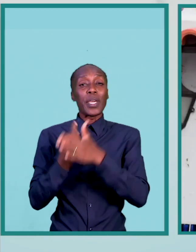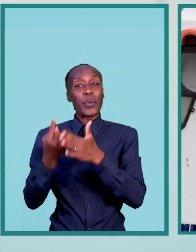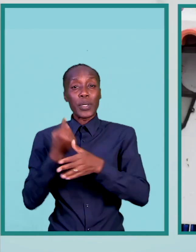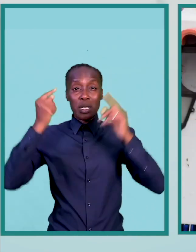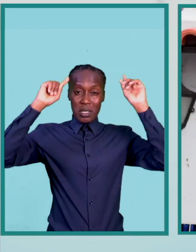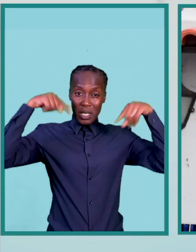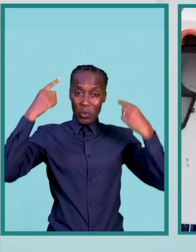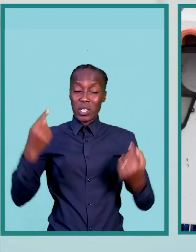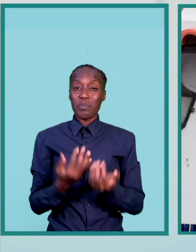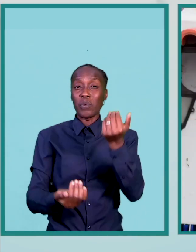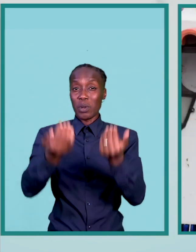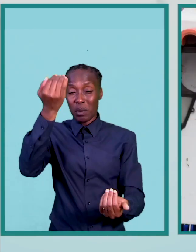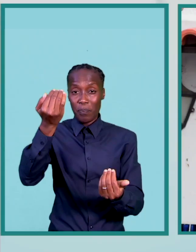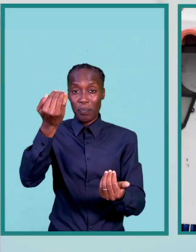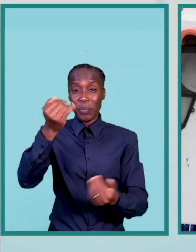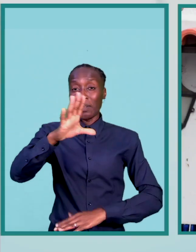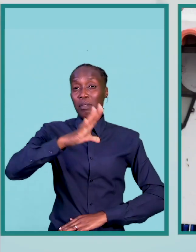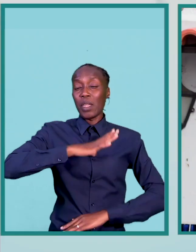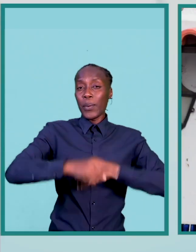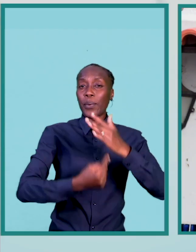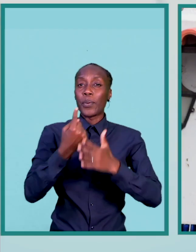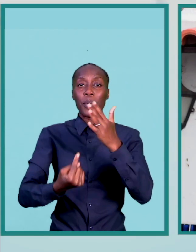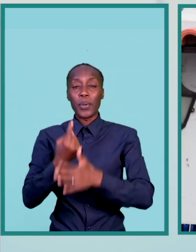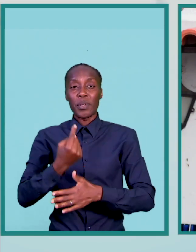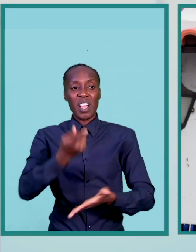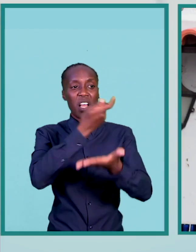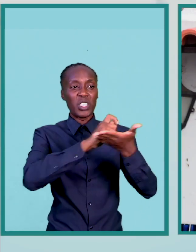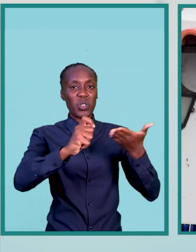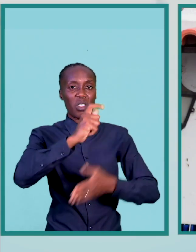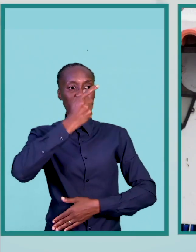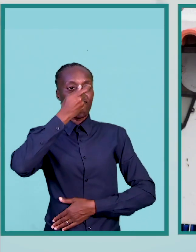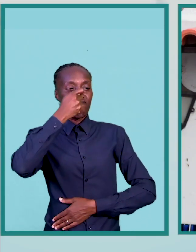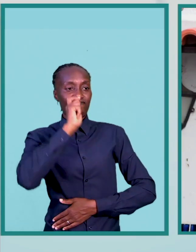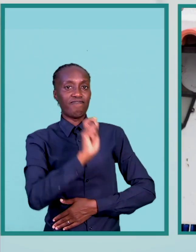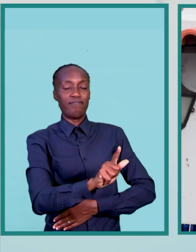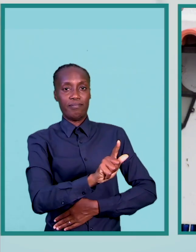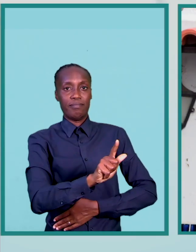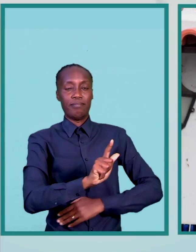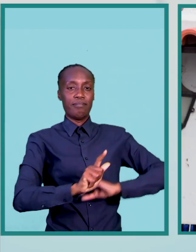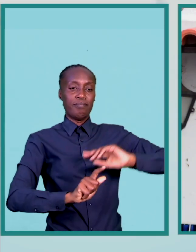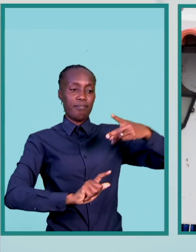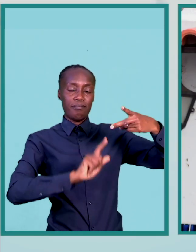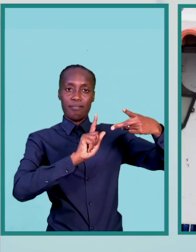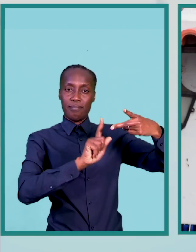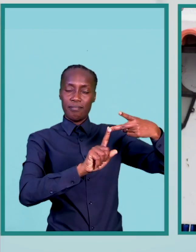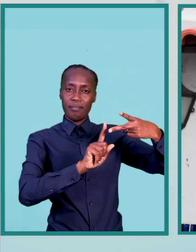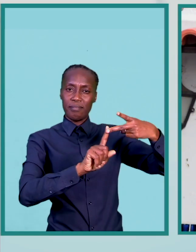muitas vezes casamentos prematuros têm como consequências abandono escolar